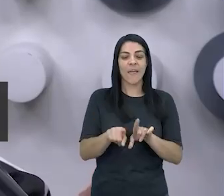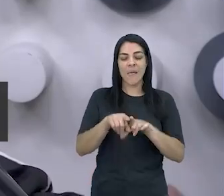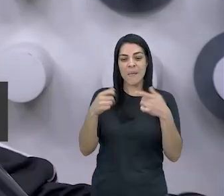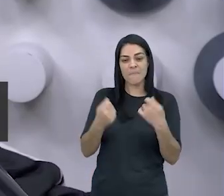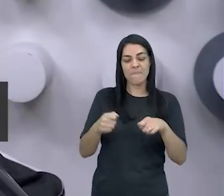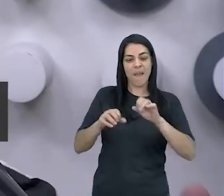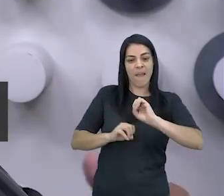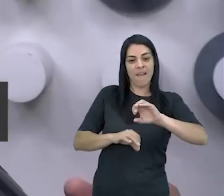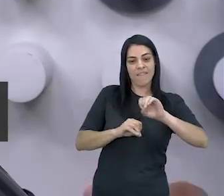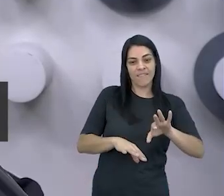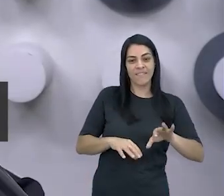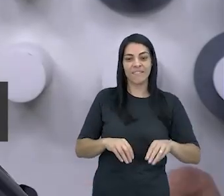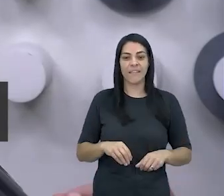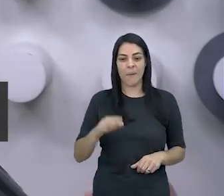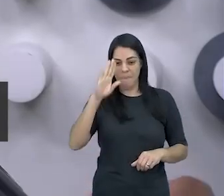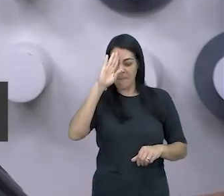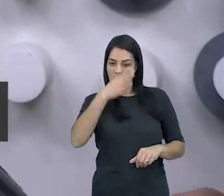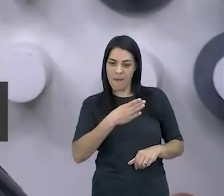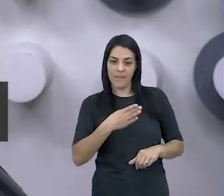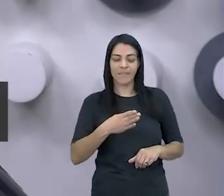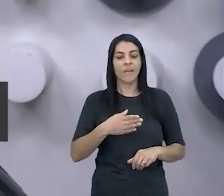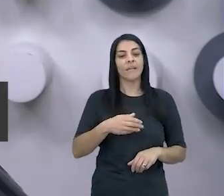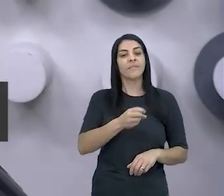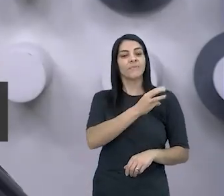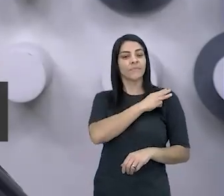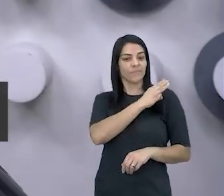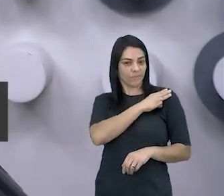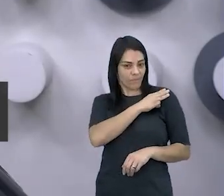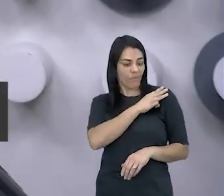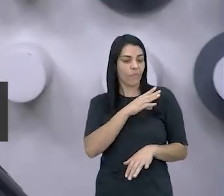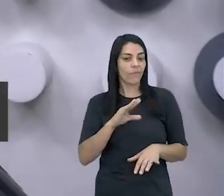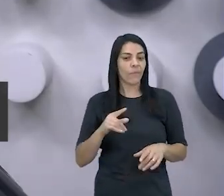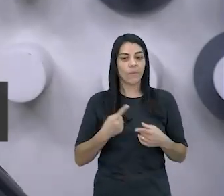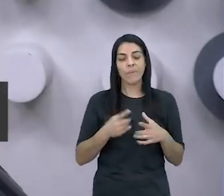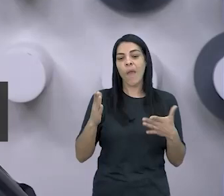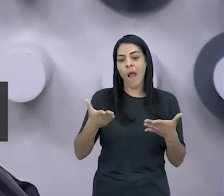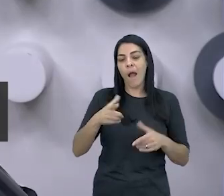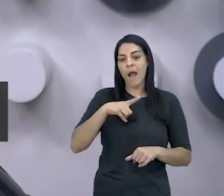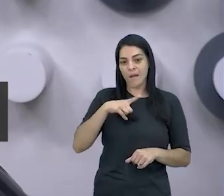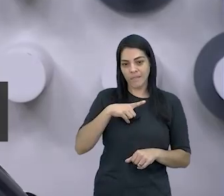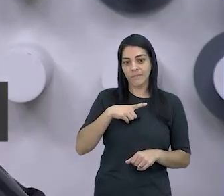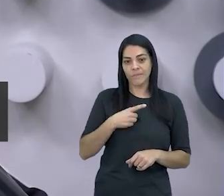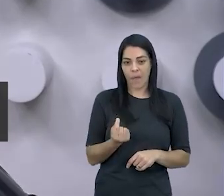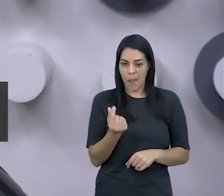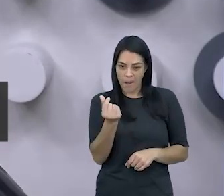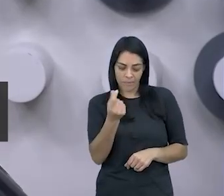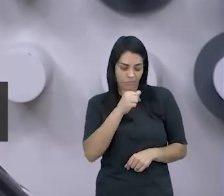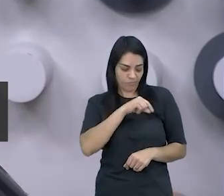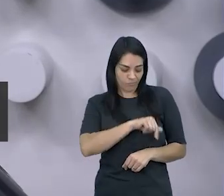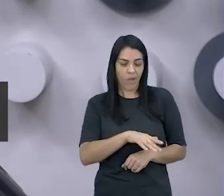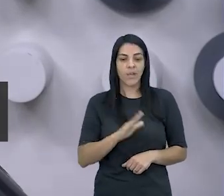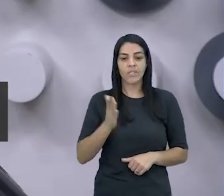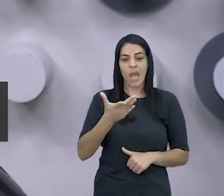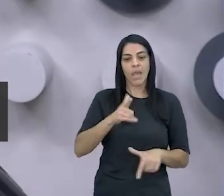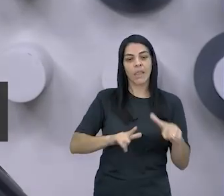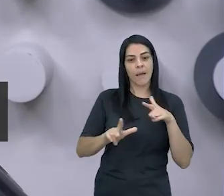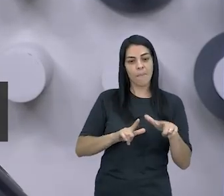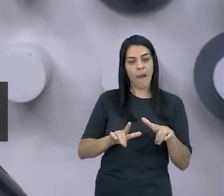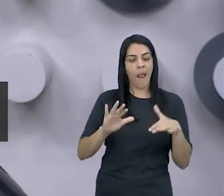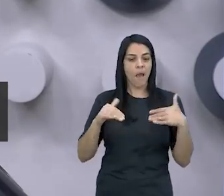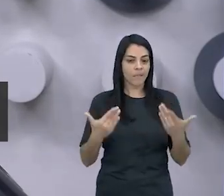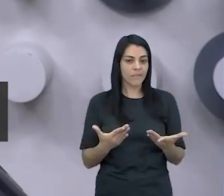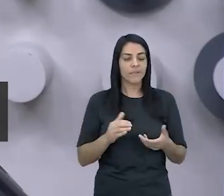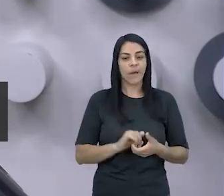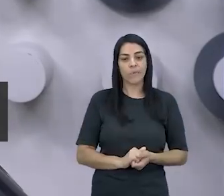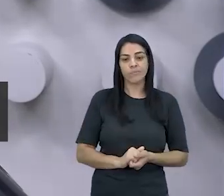ensinar isso, principalmente se for aluno do ensino médio, né? Que às vezes já tem alguma renda, trabalha.